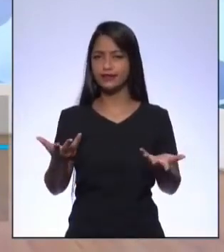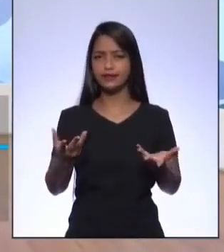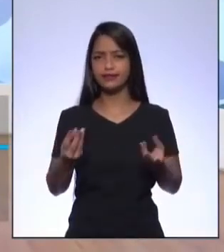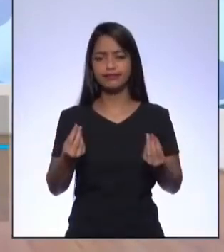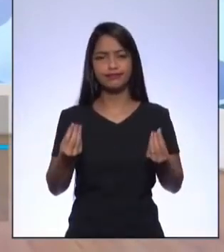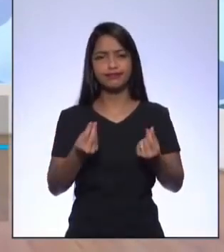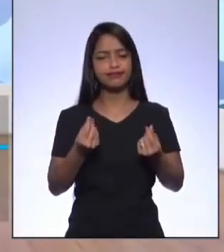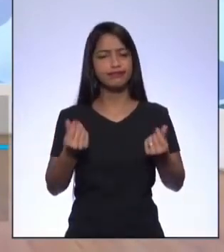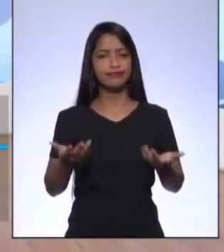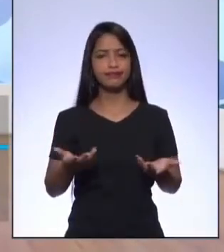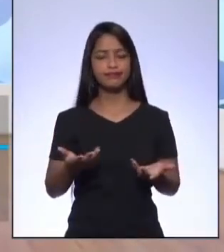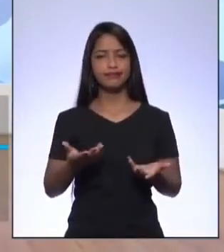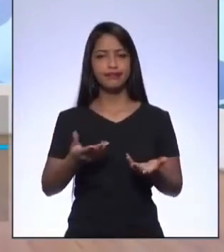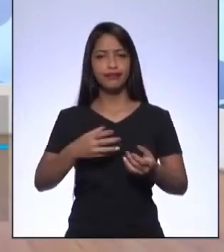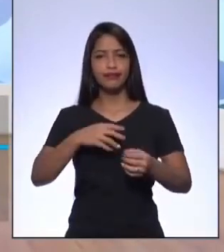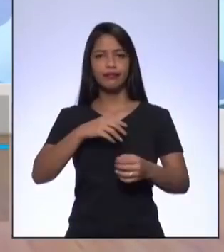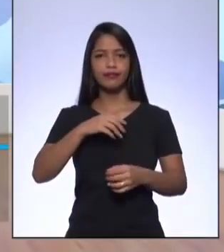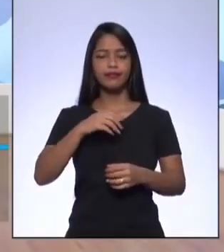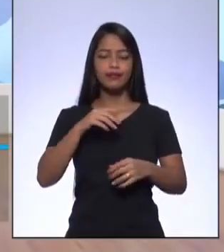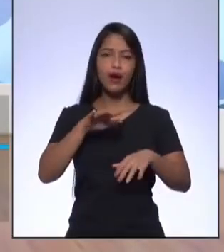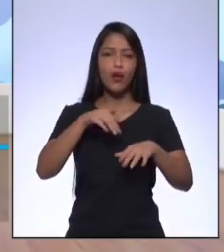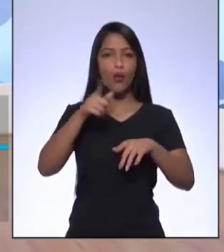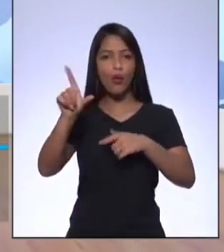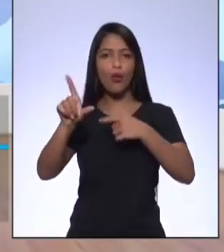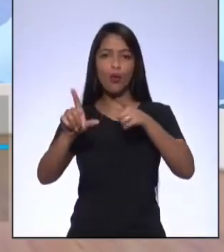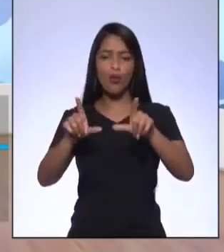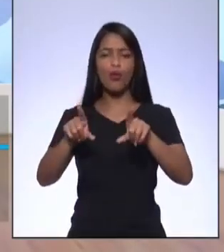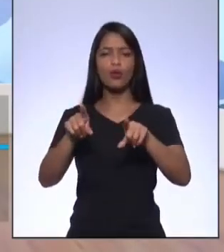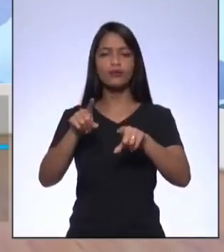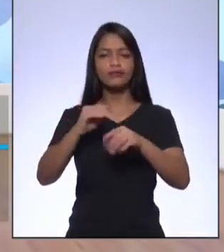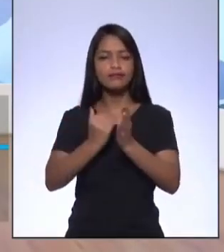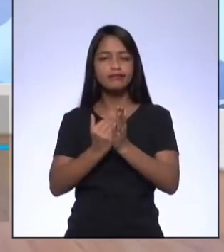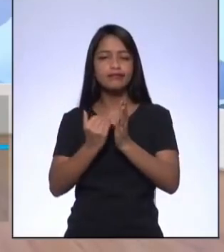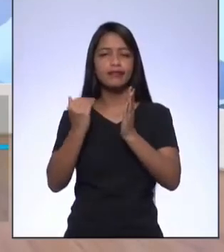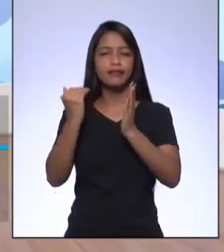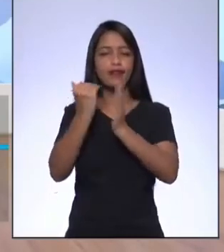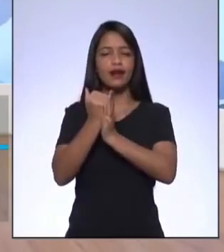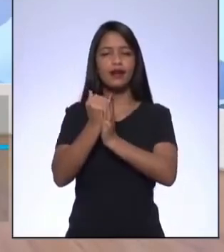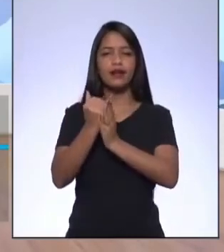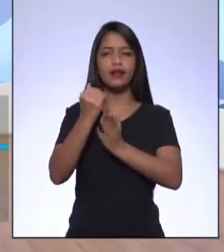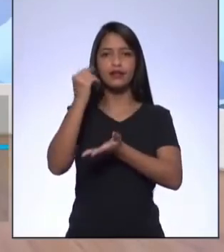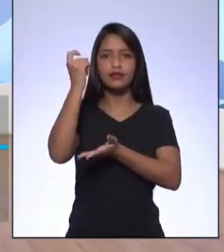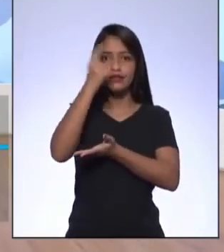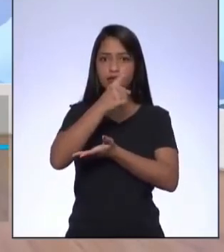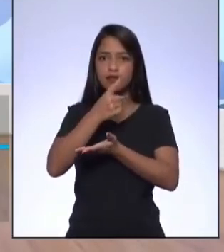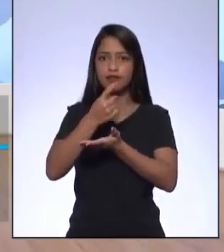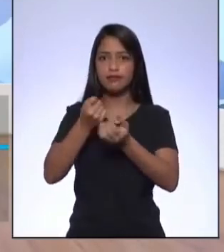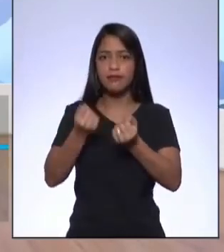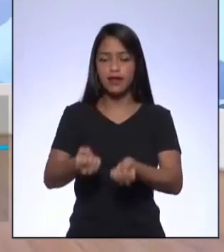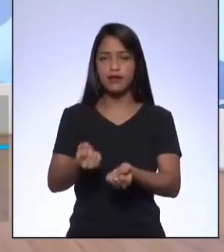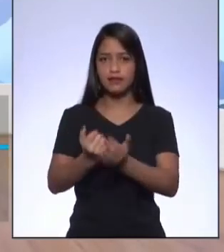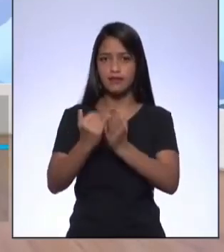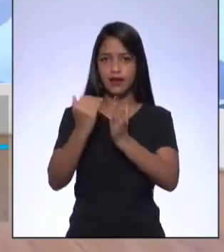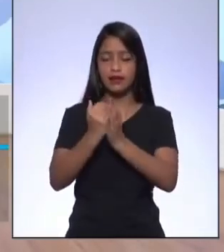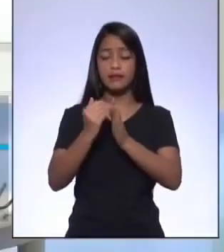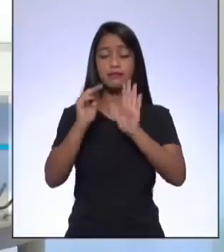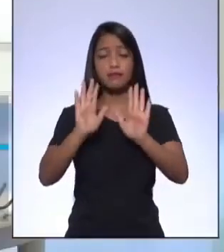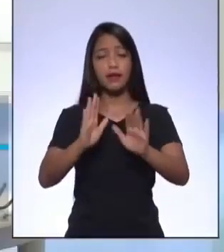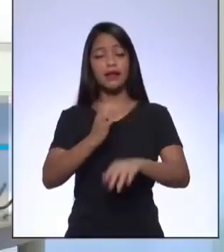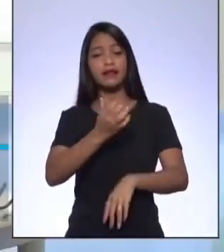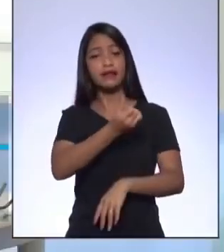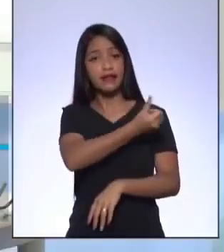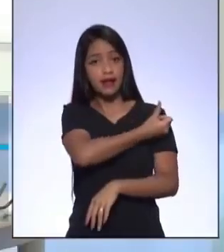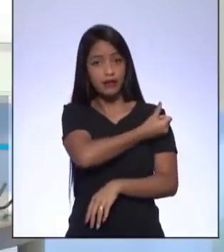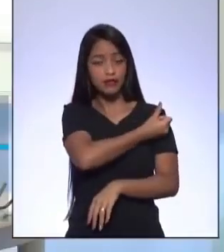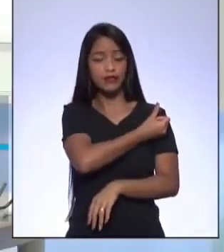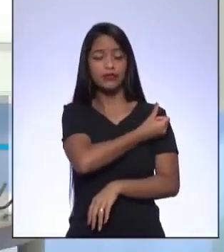toda, nem sempre isso acontece. Em outras séries também as aulas são um pouco mais carregadas. Mas eu tenho a impressão que as aulas do sexto ano